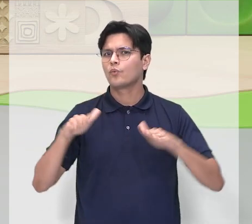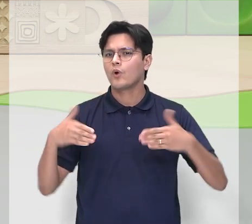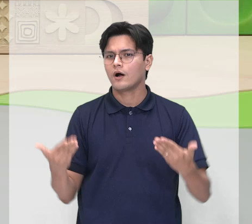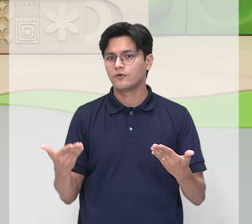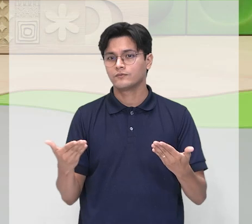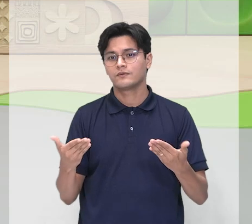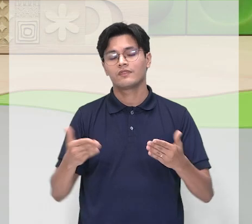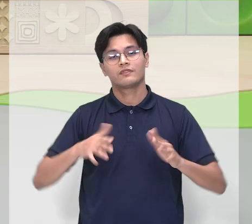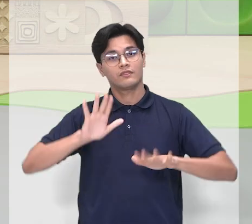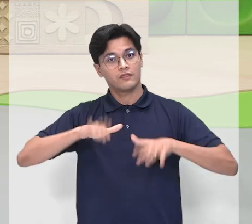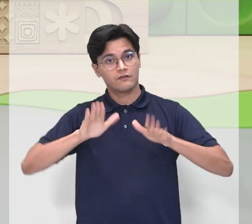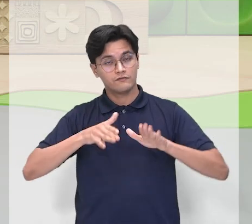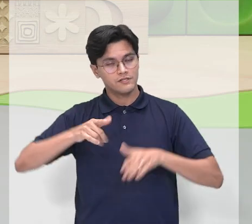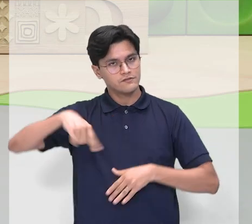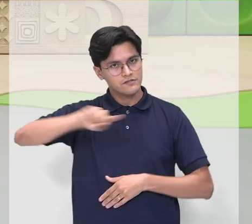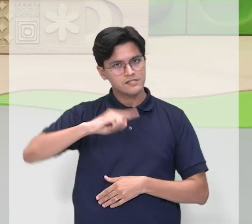pandemia,